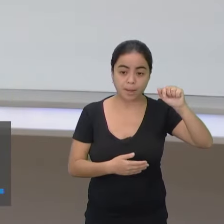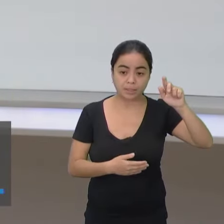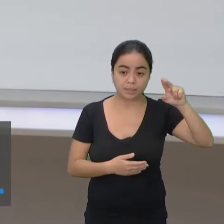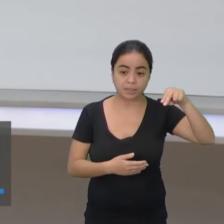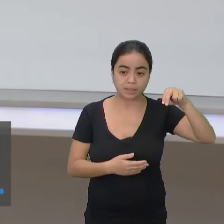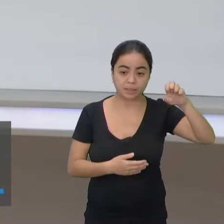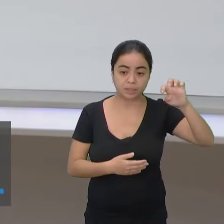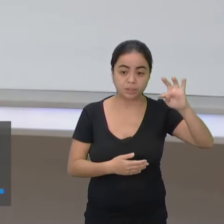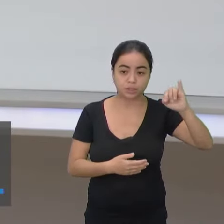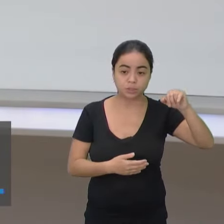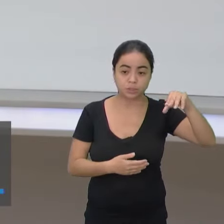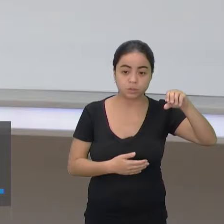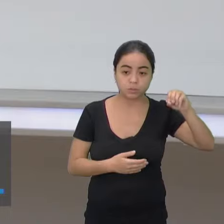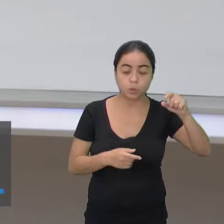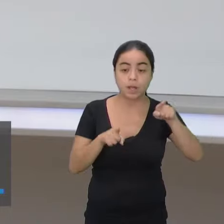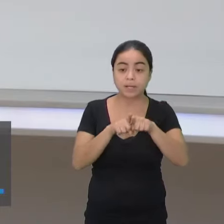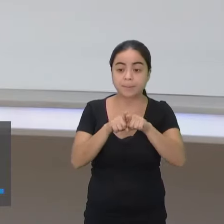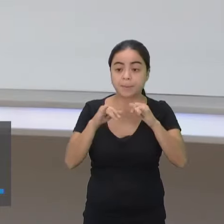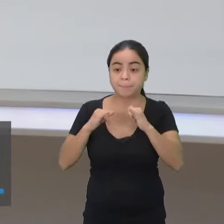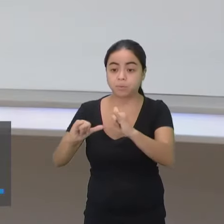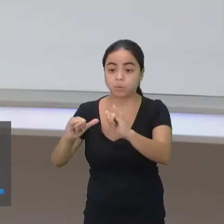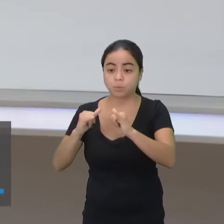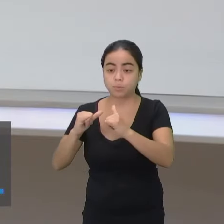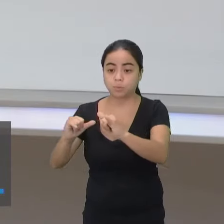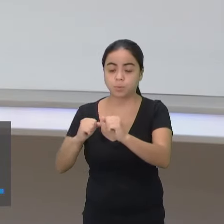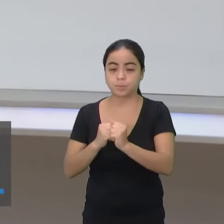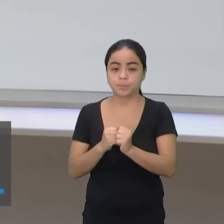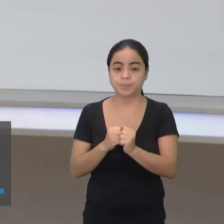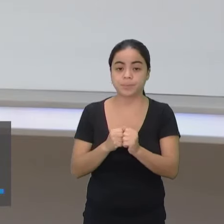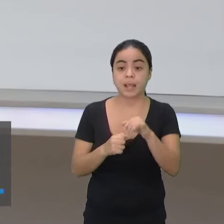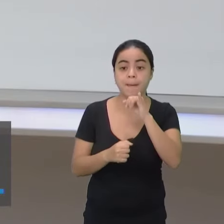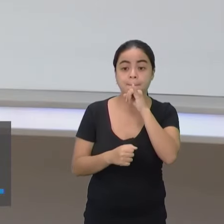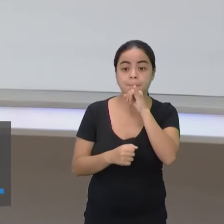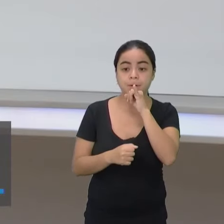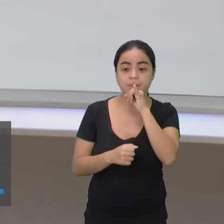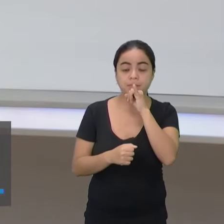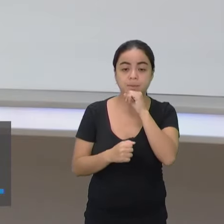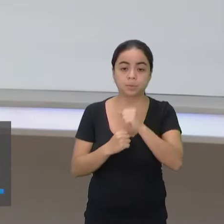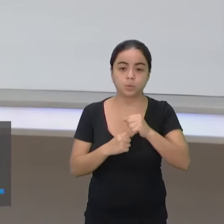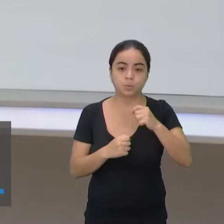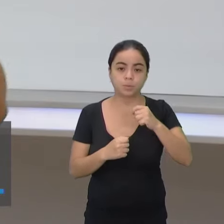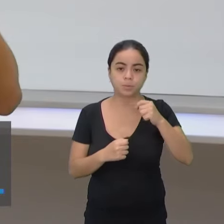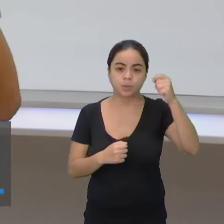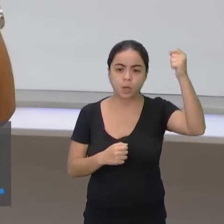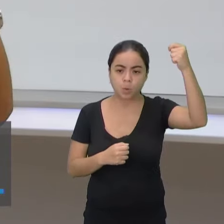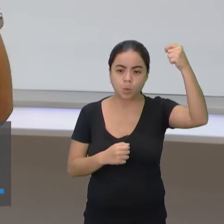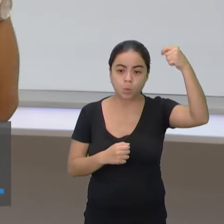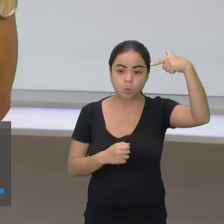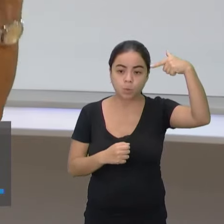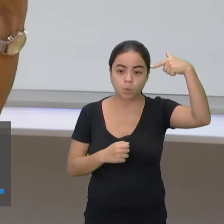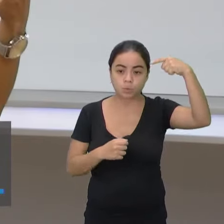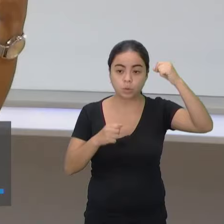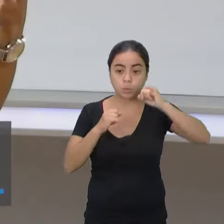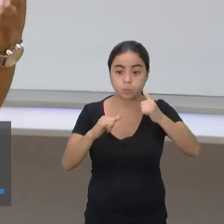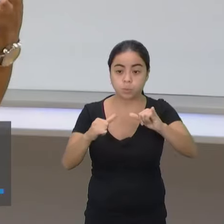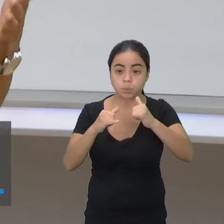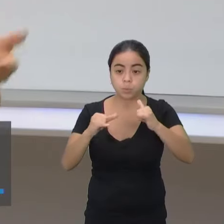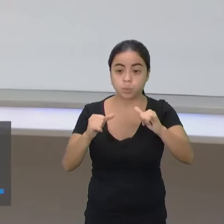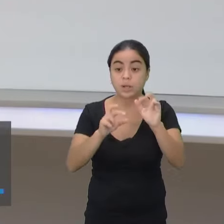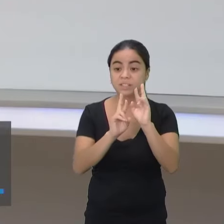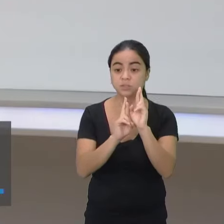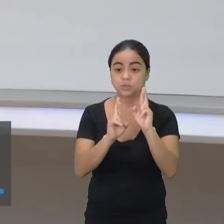tá bom? As placas fotovoltaicas, por exemplo, né, de energia solar, elas não usam isso, ela tem outra forma, outro mecanismo,